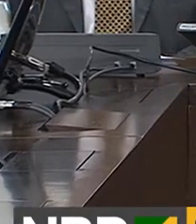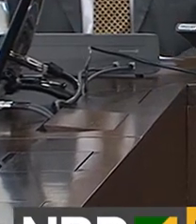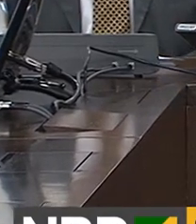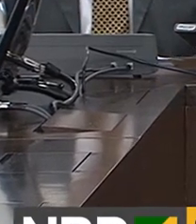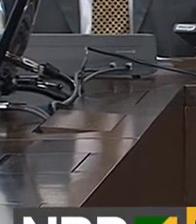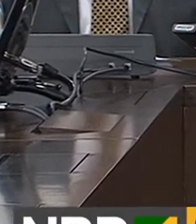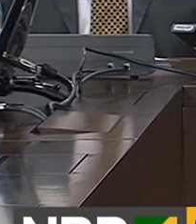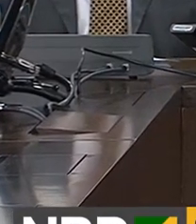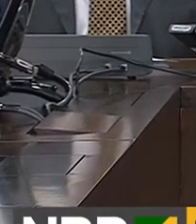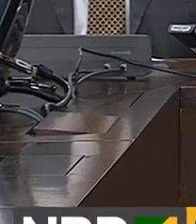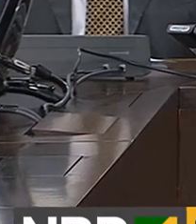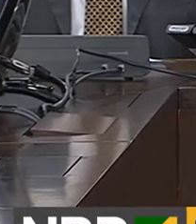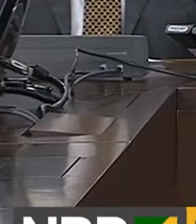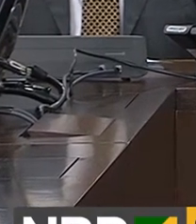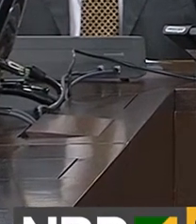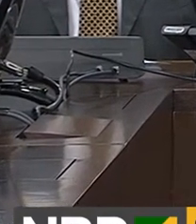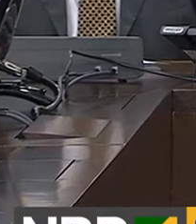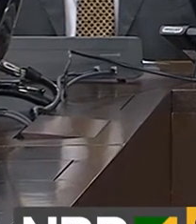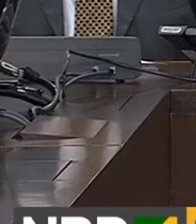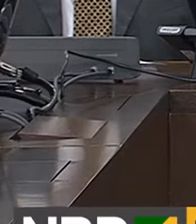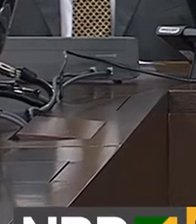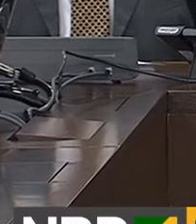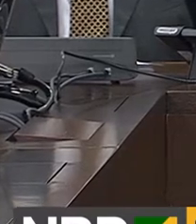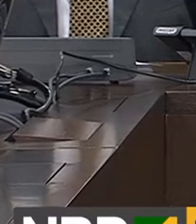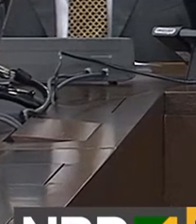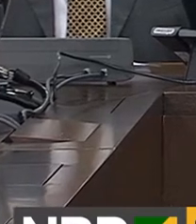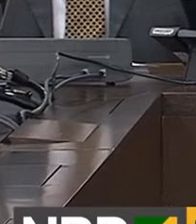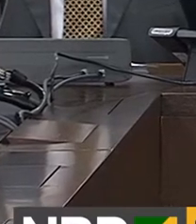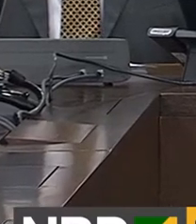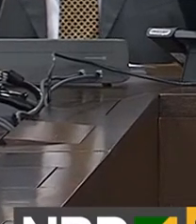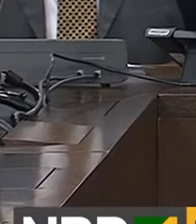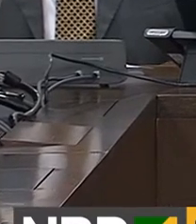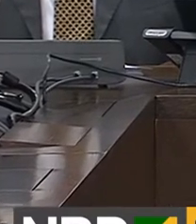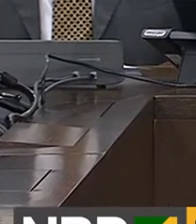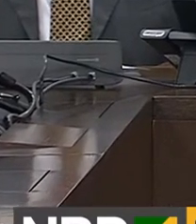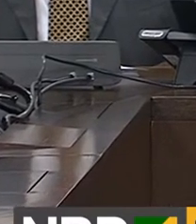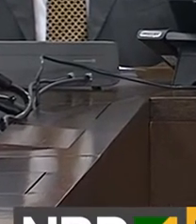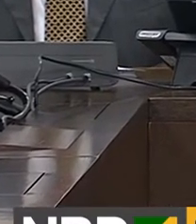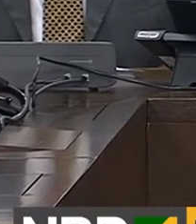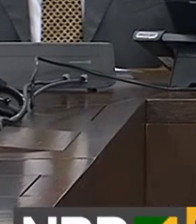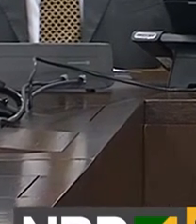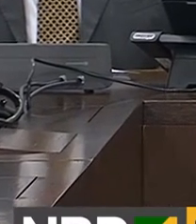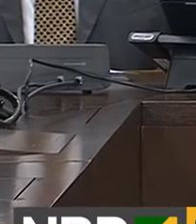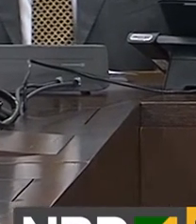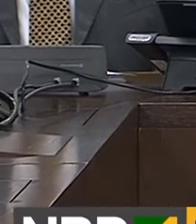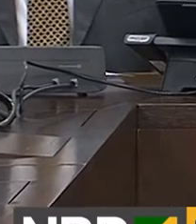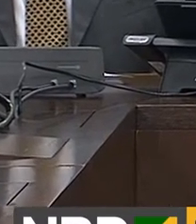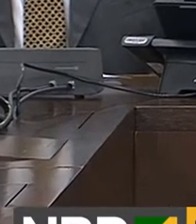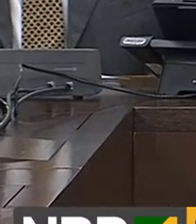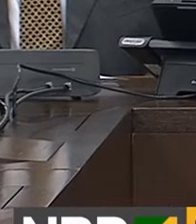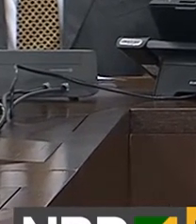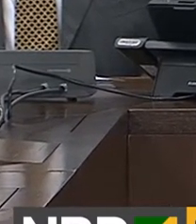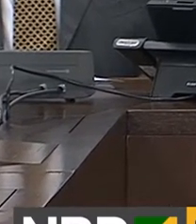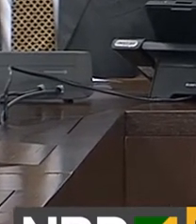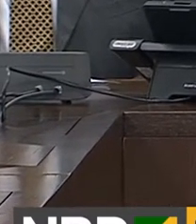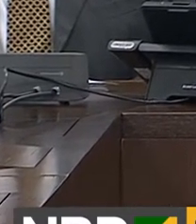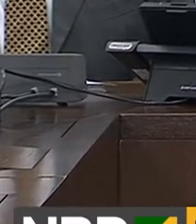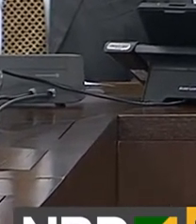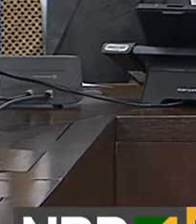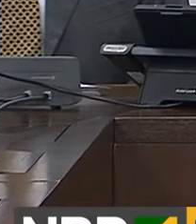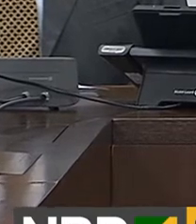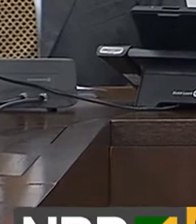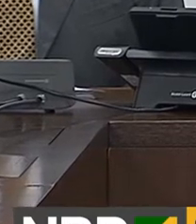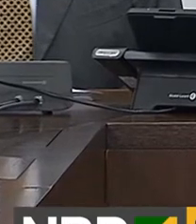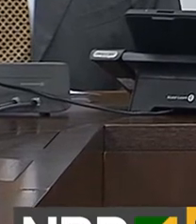vocês fizeram pelo pelo brasil não é que eu diria pelo governo mas basicamente